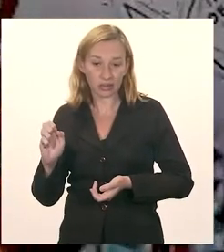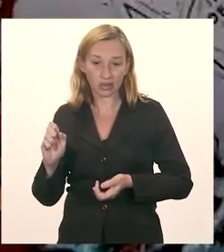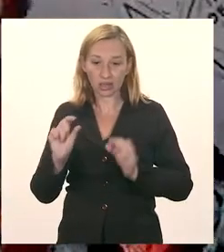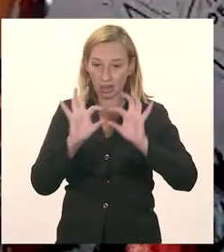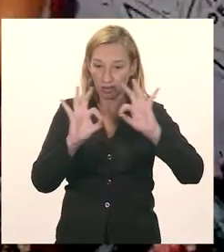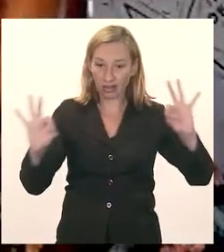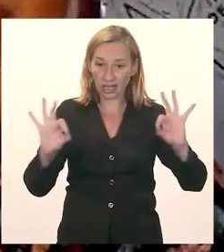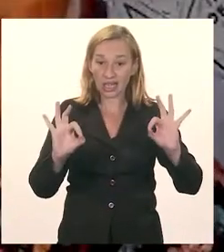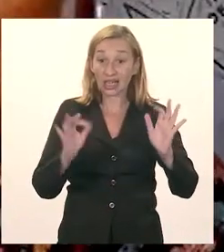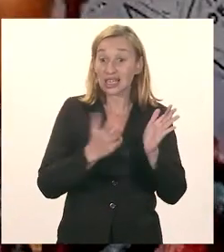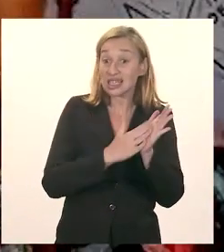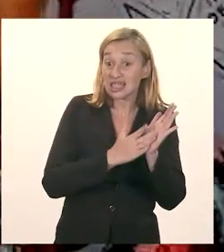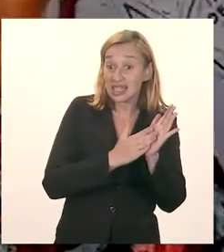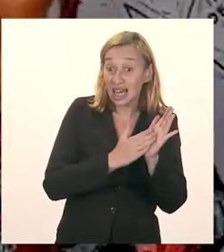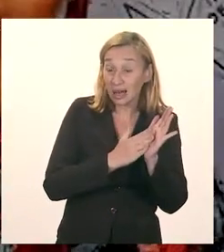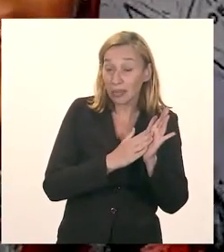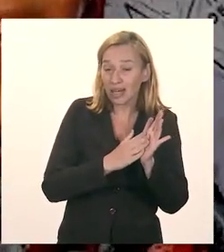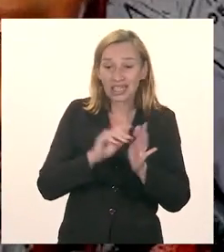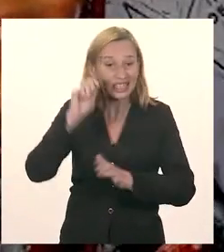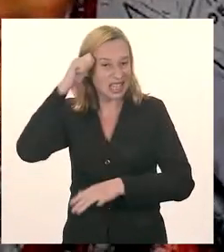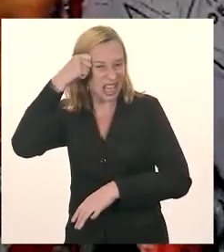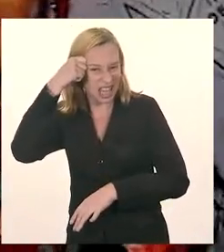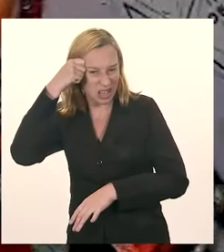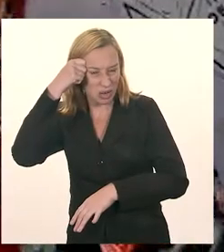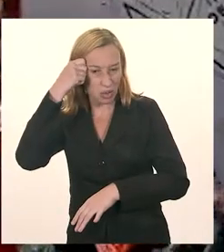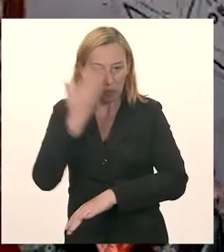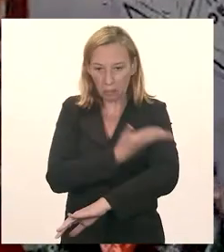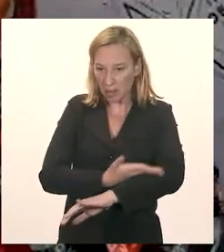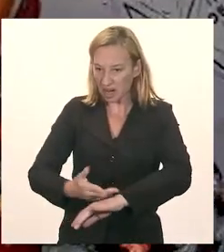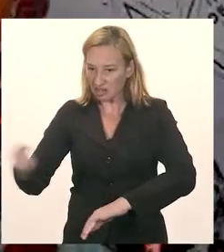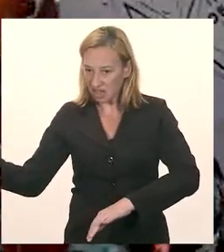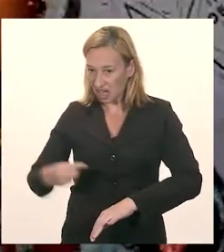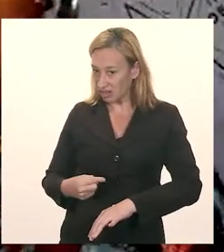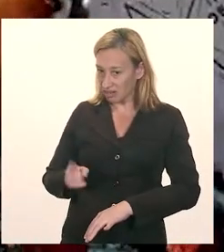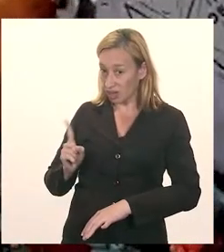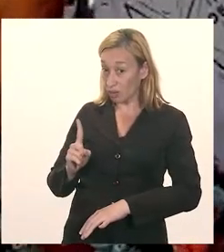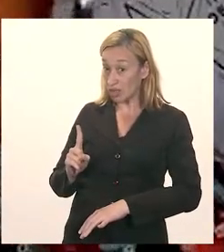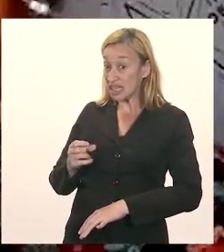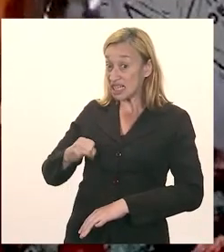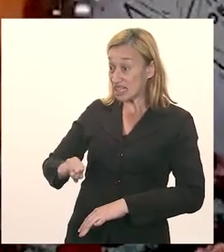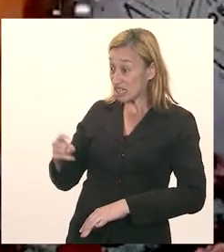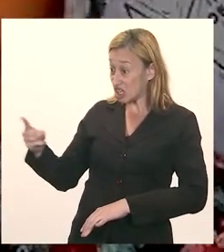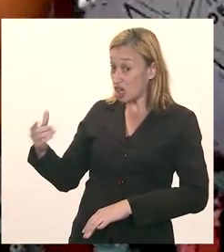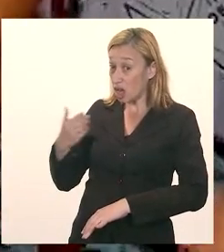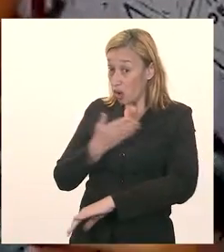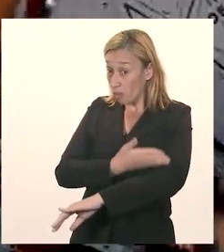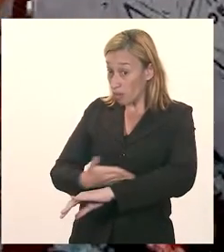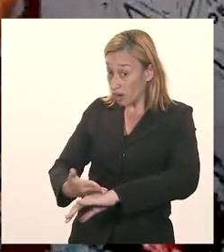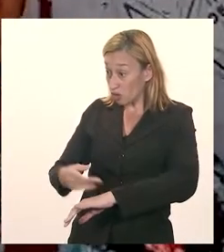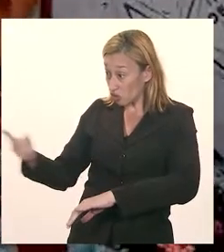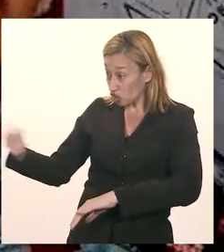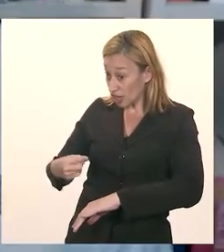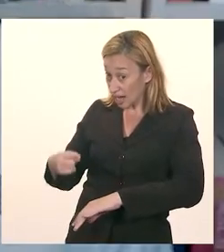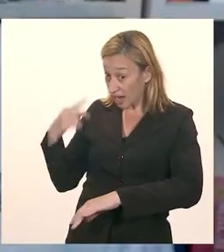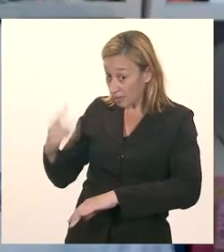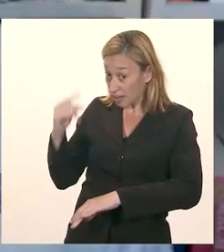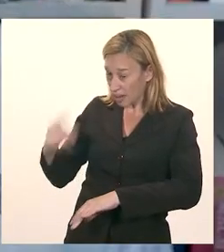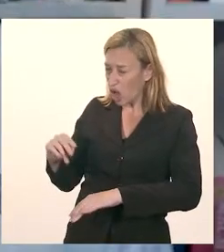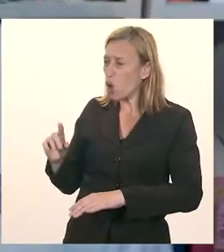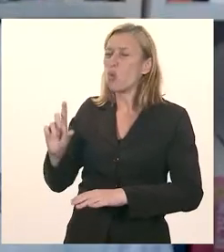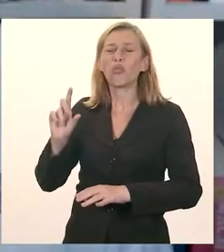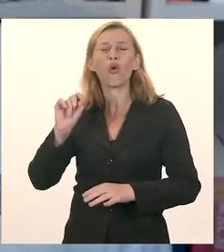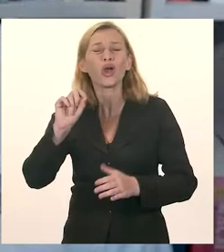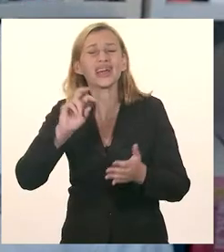assim: samba negro, branco não vem cá, se ele vier, pau há de levar. Aí você fica: ai, mas o que